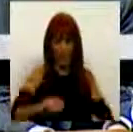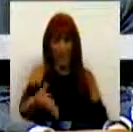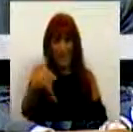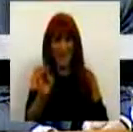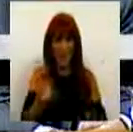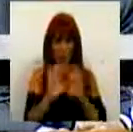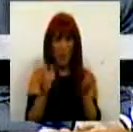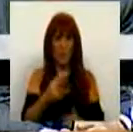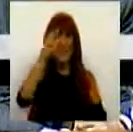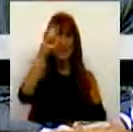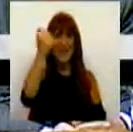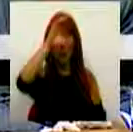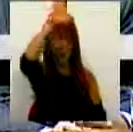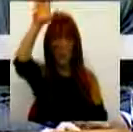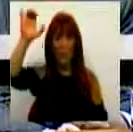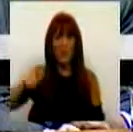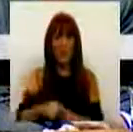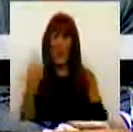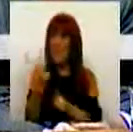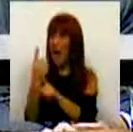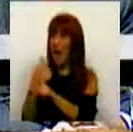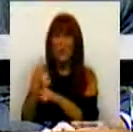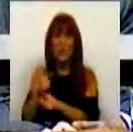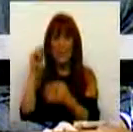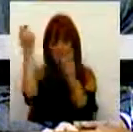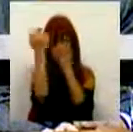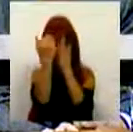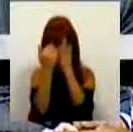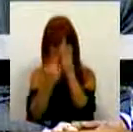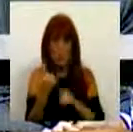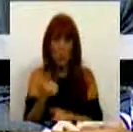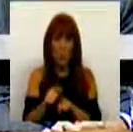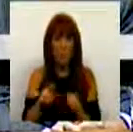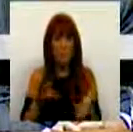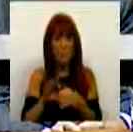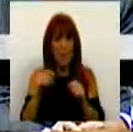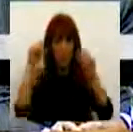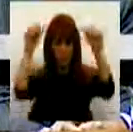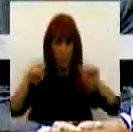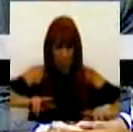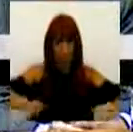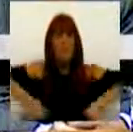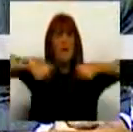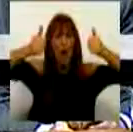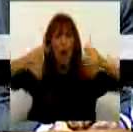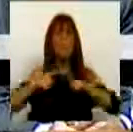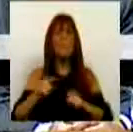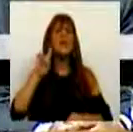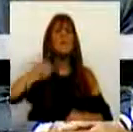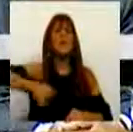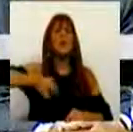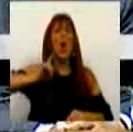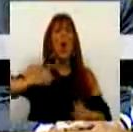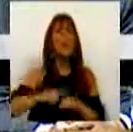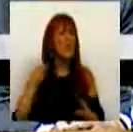num conjunto de 35 países, e em vários aí temos numa posição ainda melhor. Agora, aquilo que é relevante